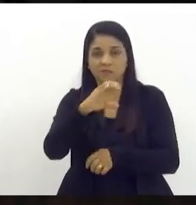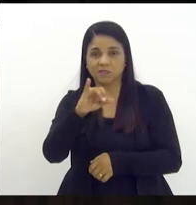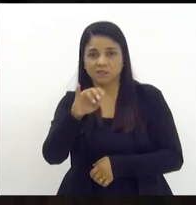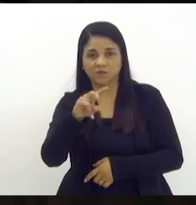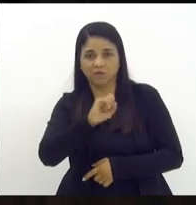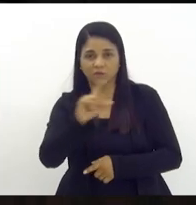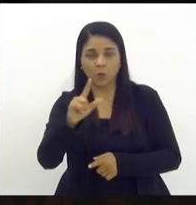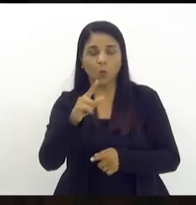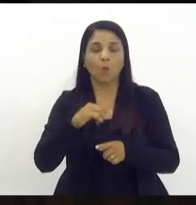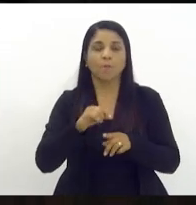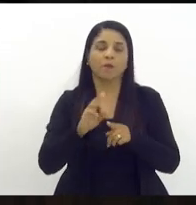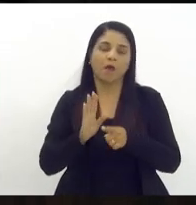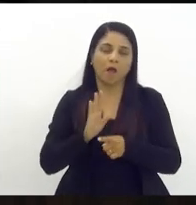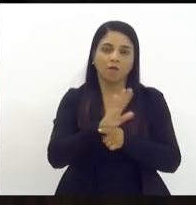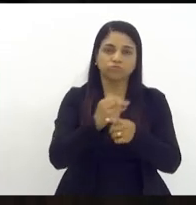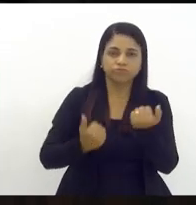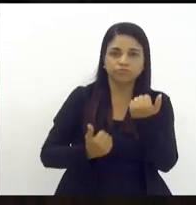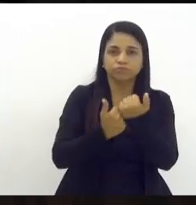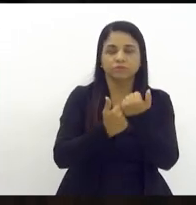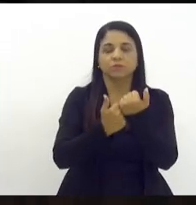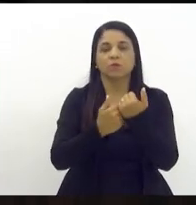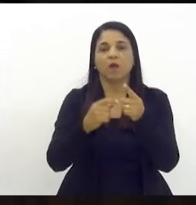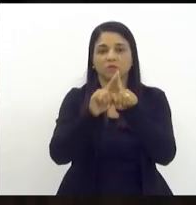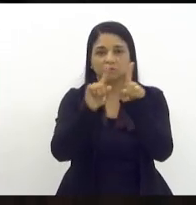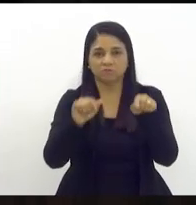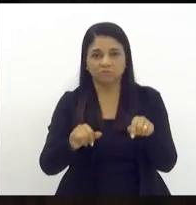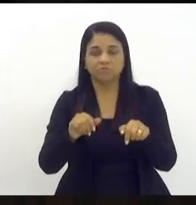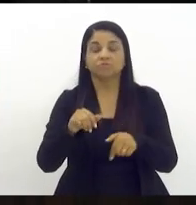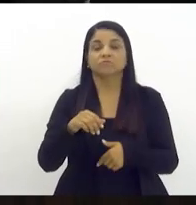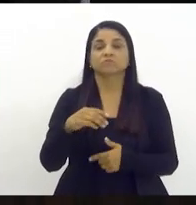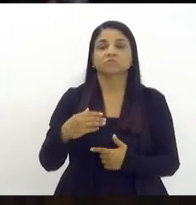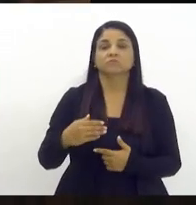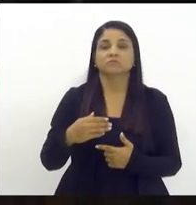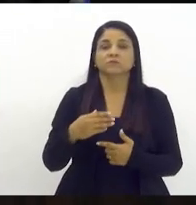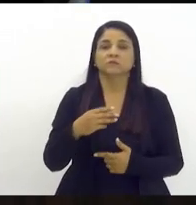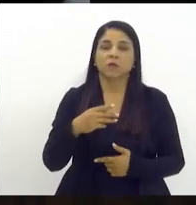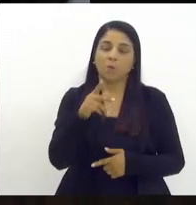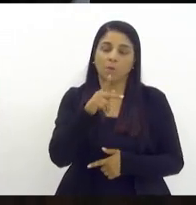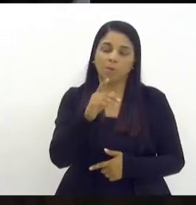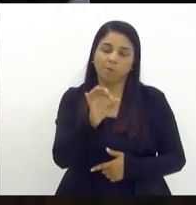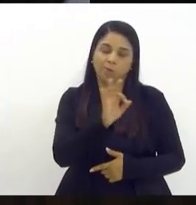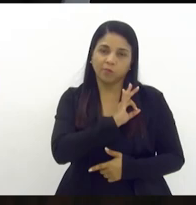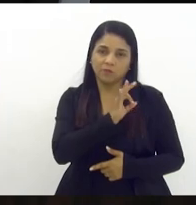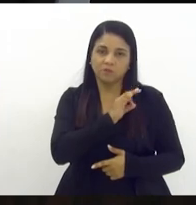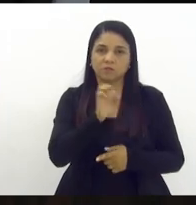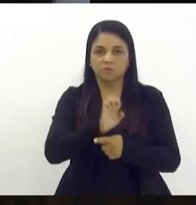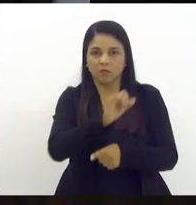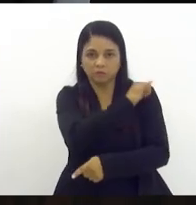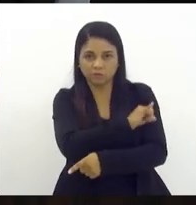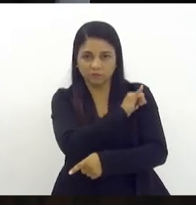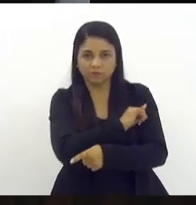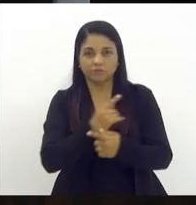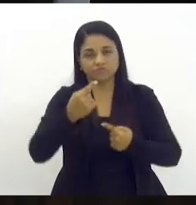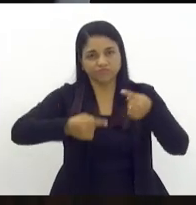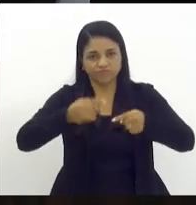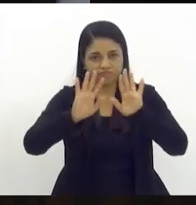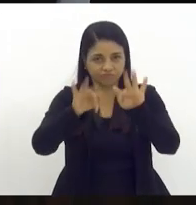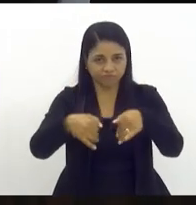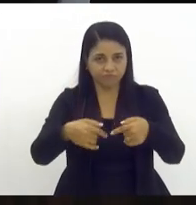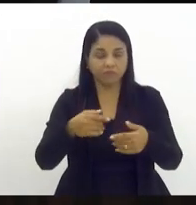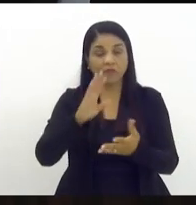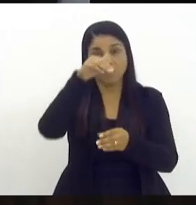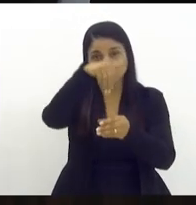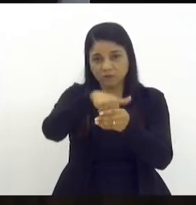de segurança pública do Estado do Rio de Janeiro. Em discussão, não havendo quem queira discutir, encerrada a discussão.